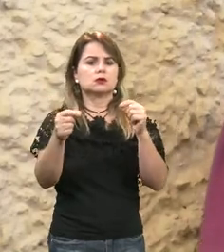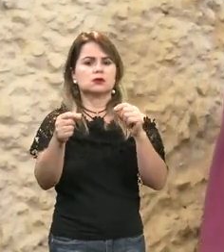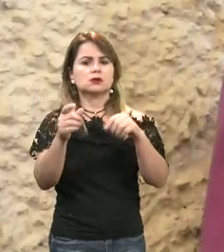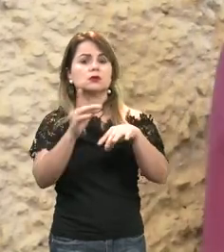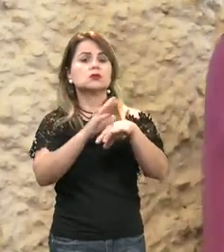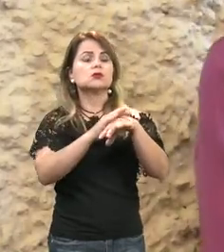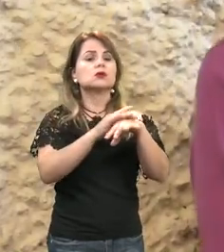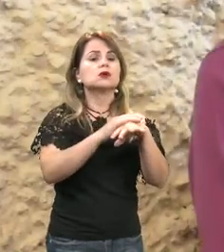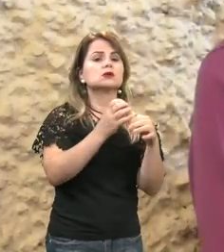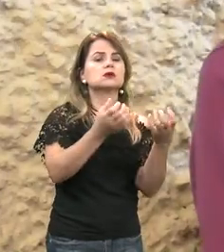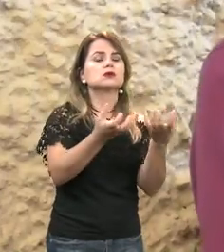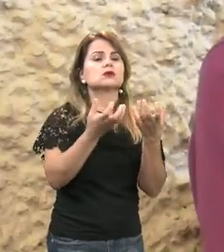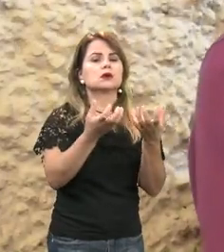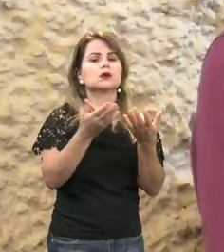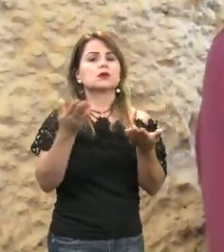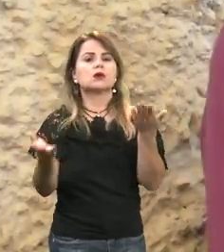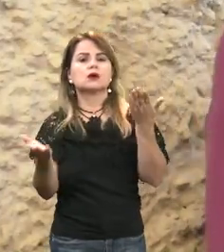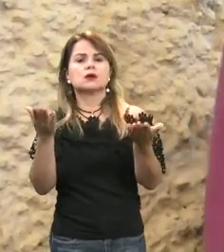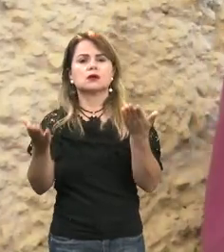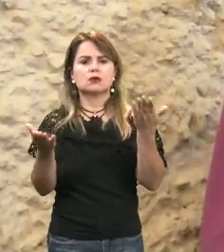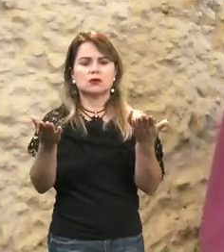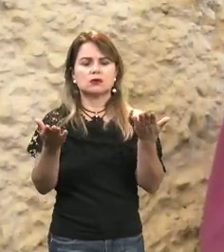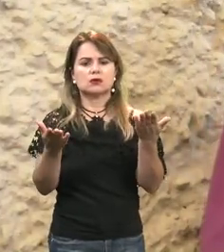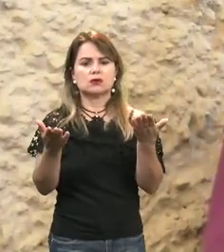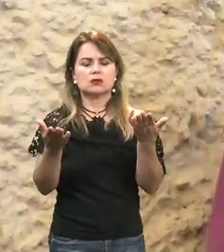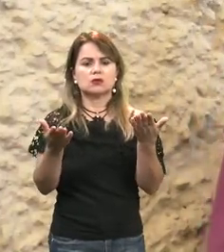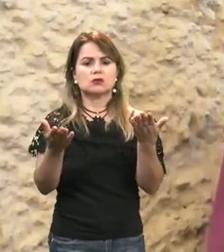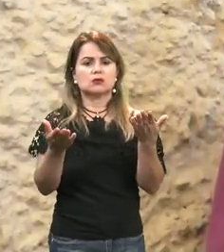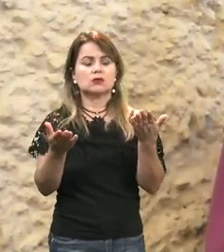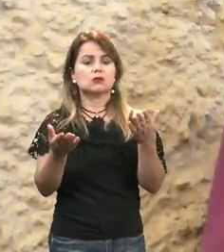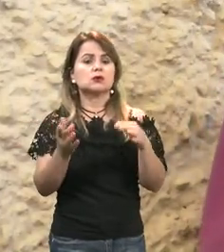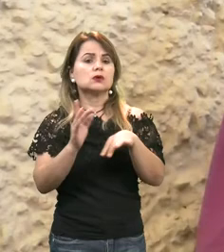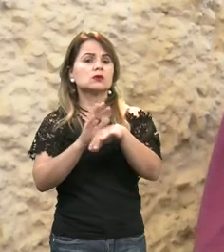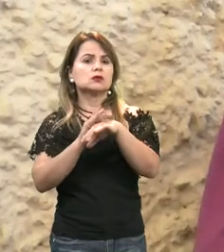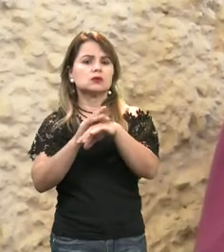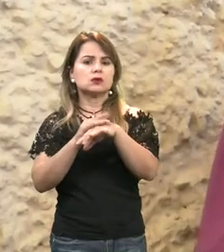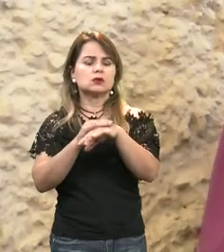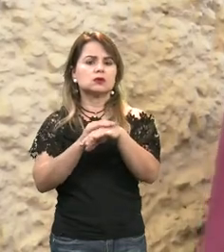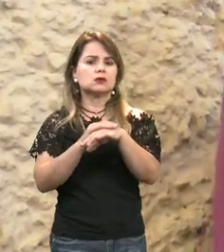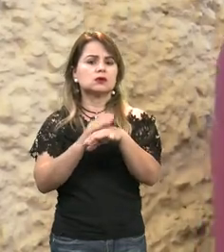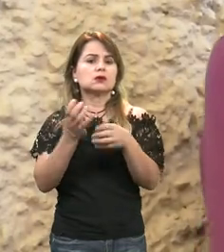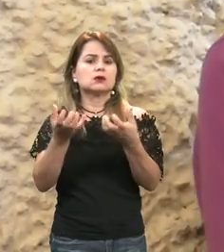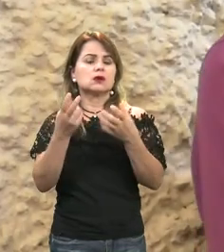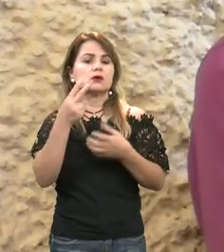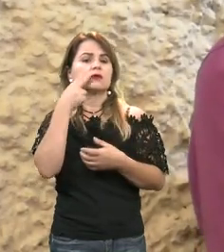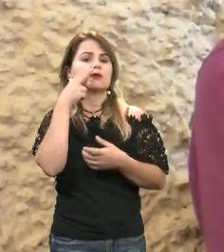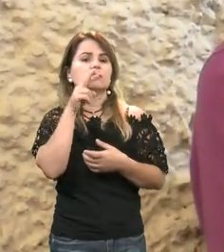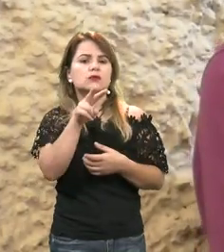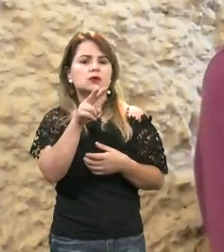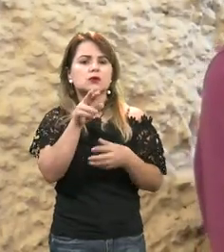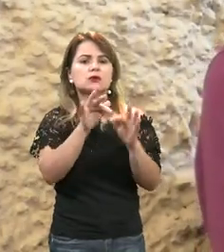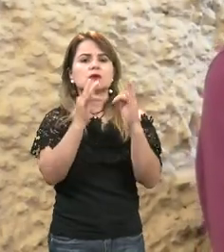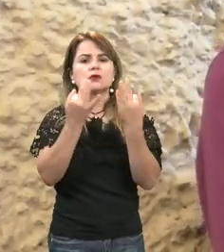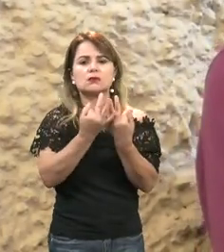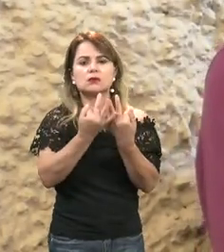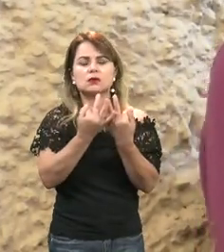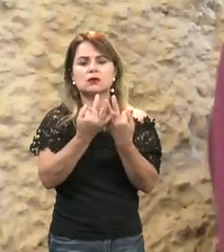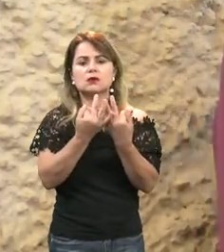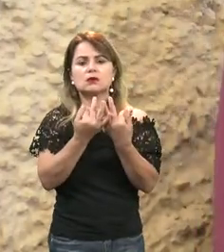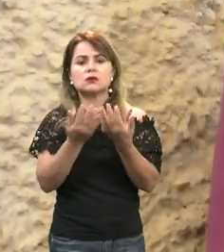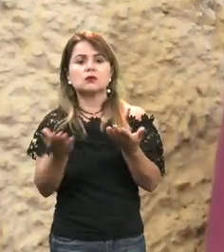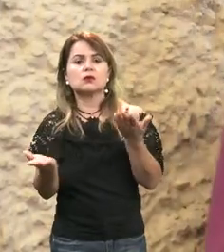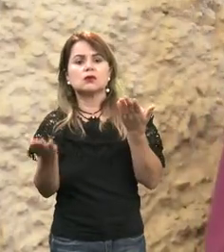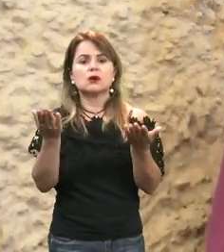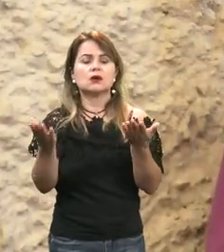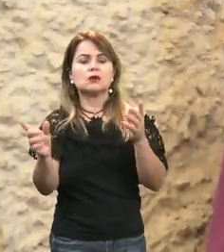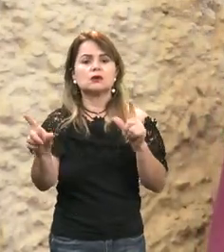que nós queremos ter, ou que tipo de doença que a gente quer ver em nossos entes queridos. Mas